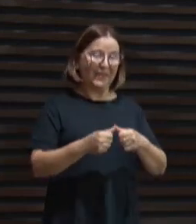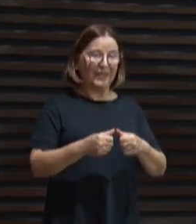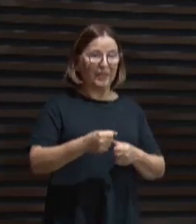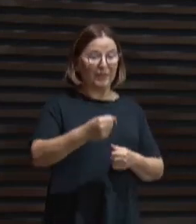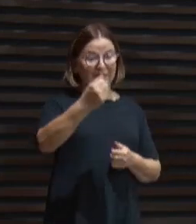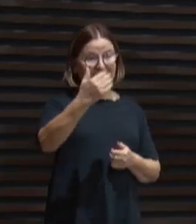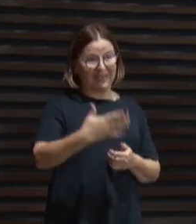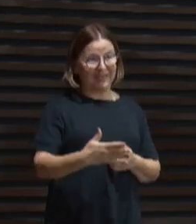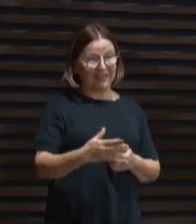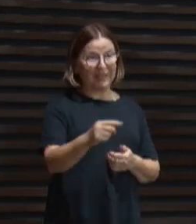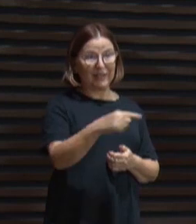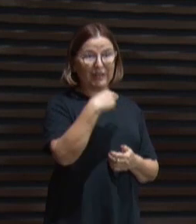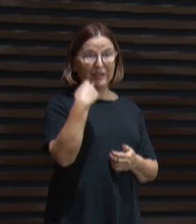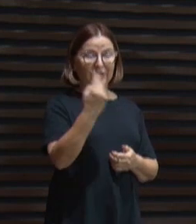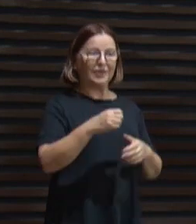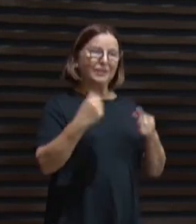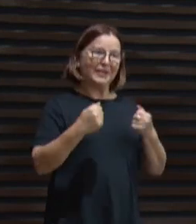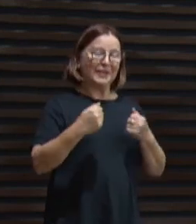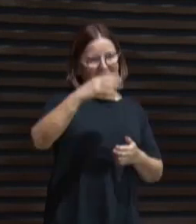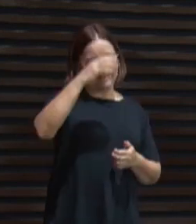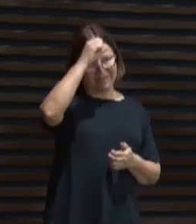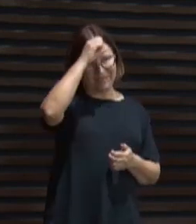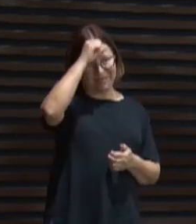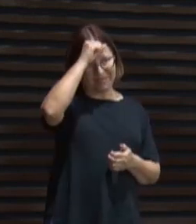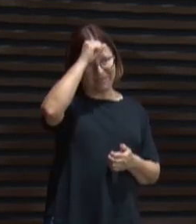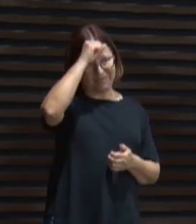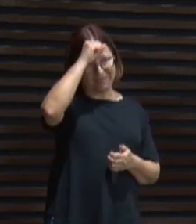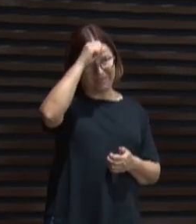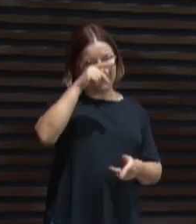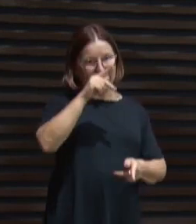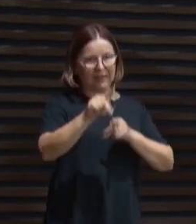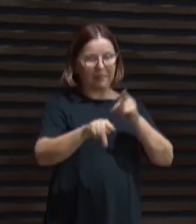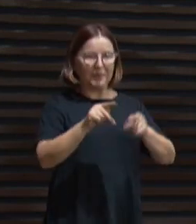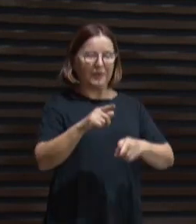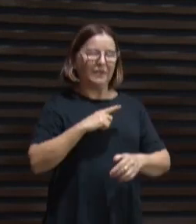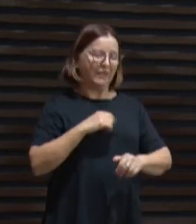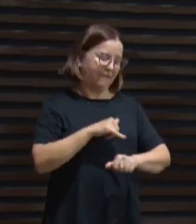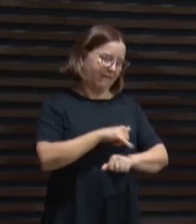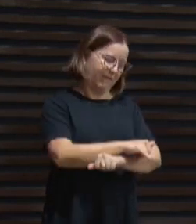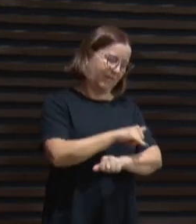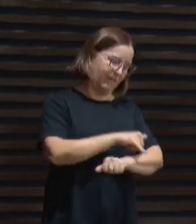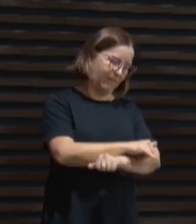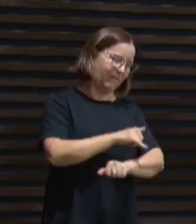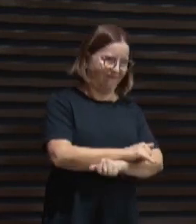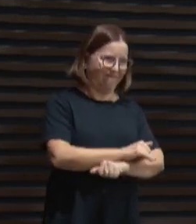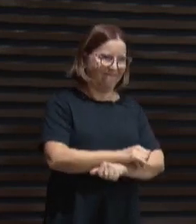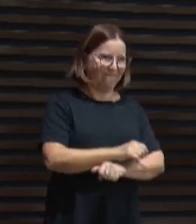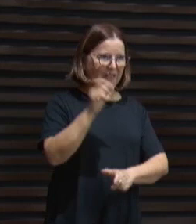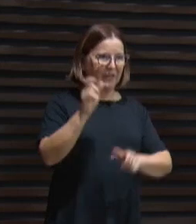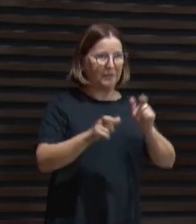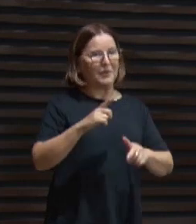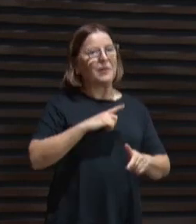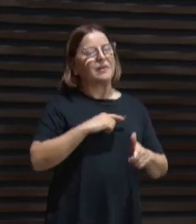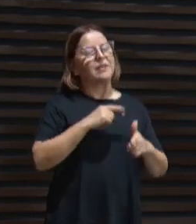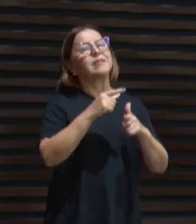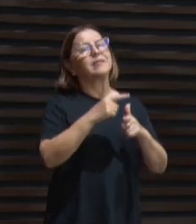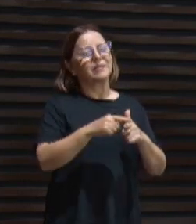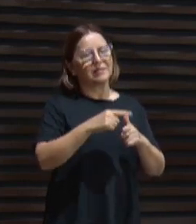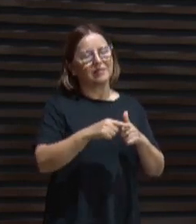precisa entender. As pessoas são falhas. As pessoas têm problemas,